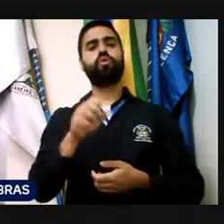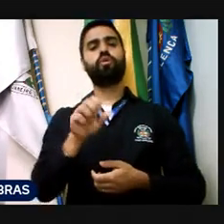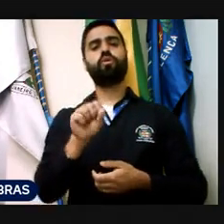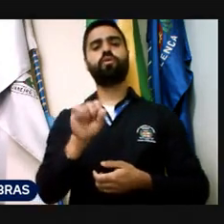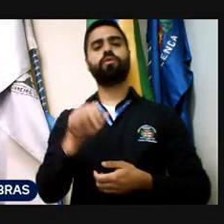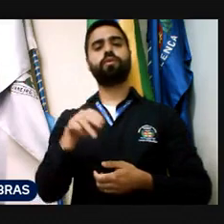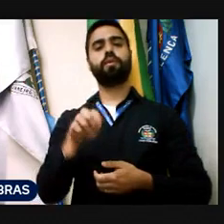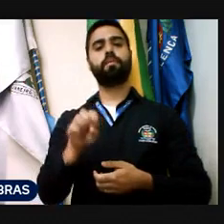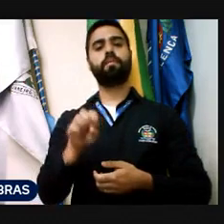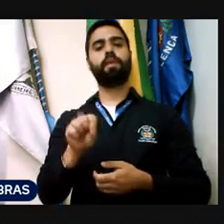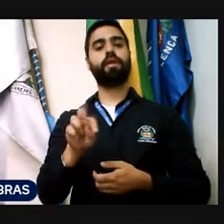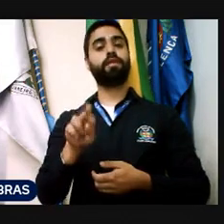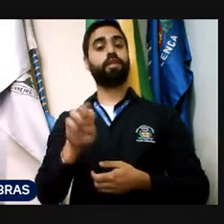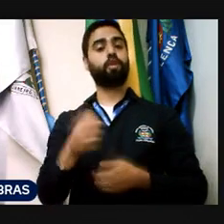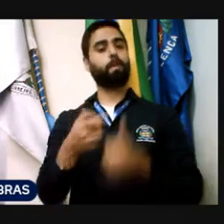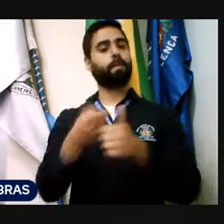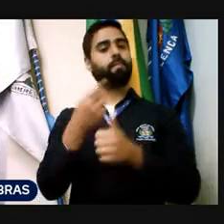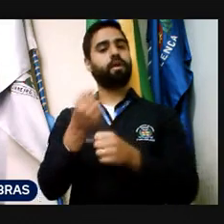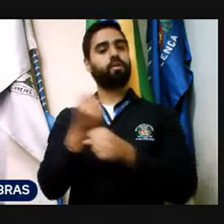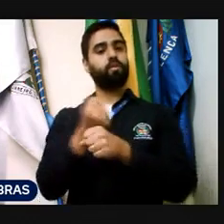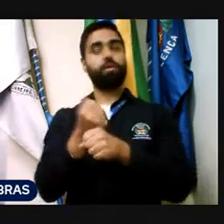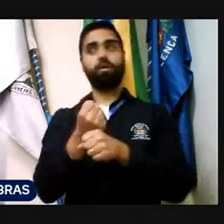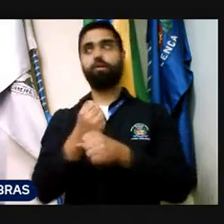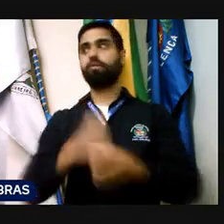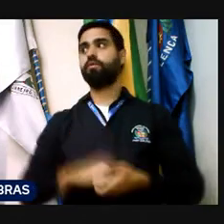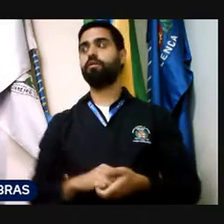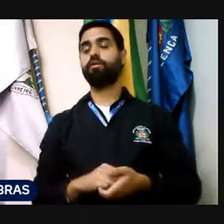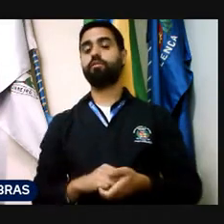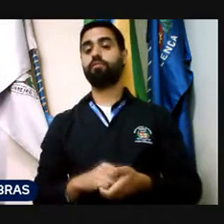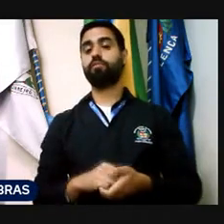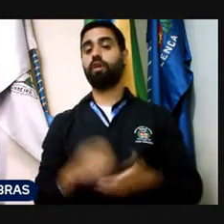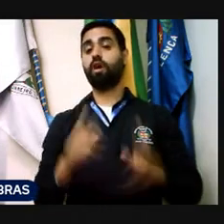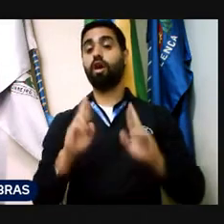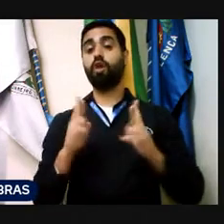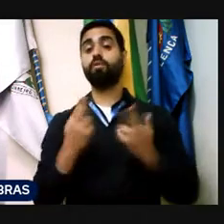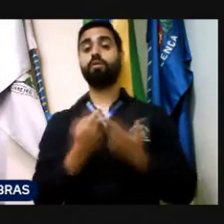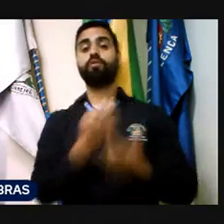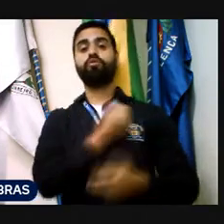do primeiro biênio, sessão de número 34.